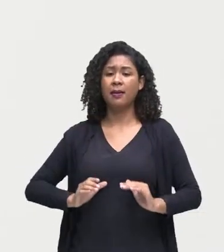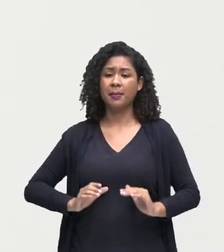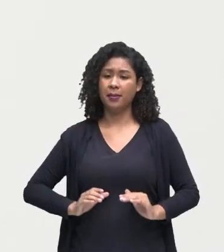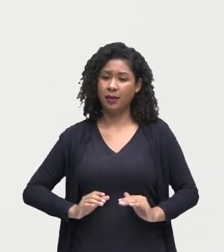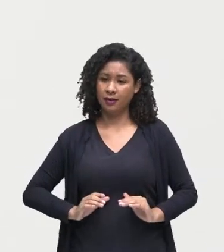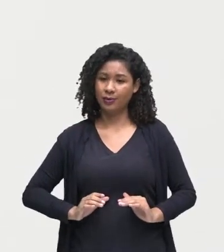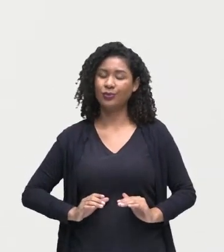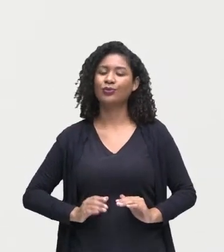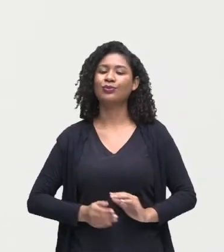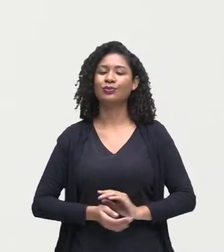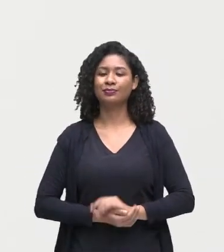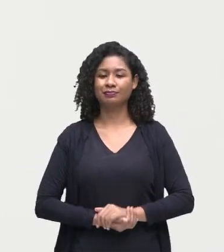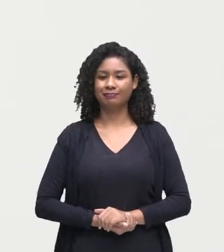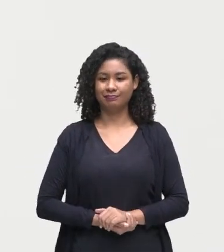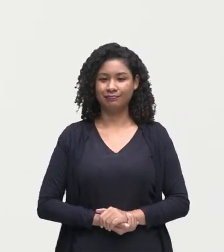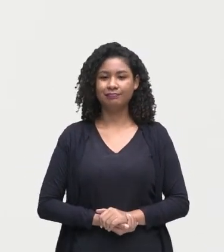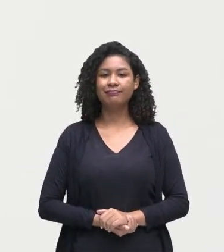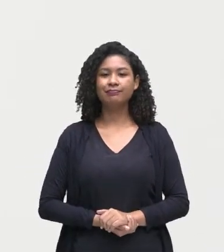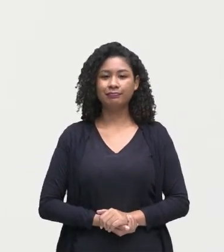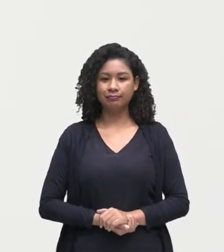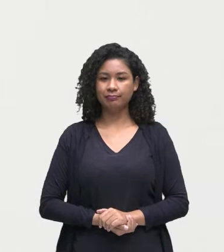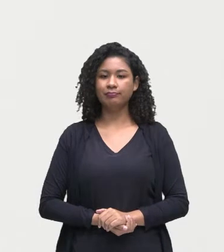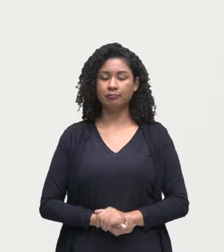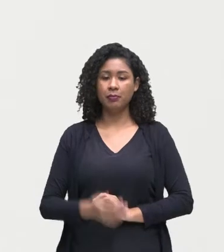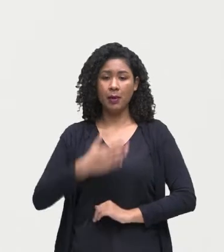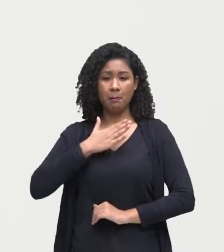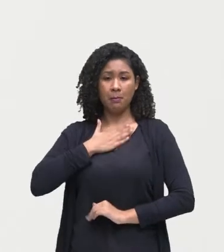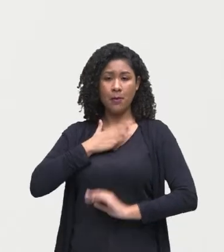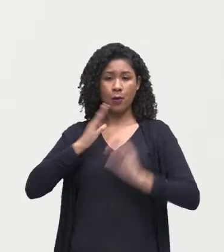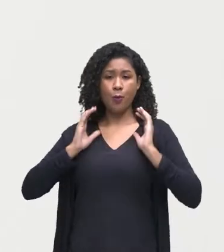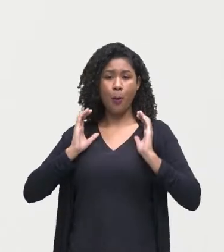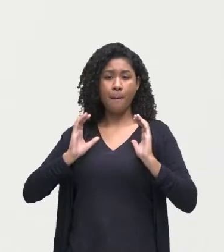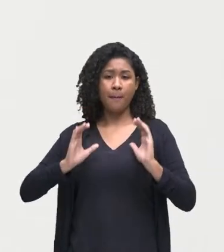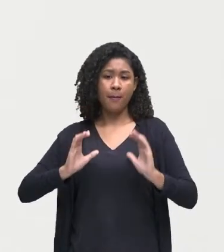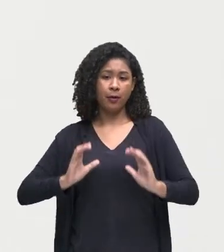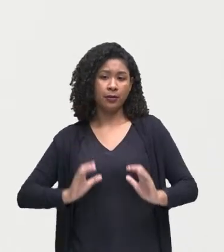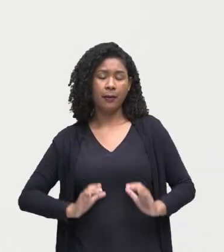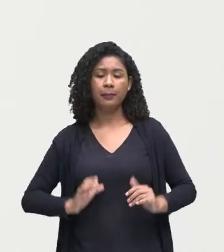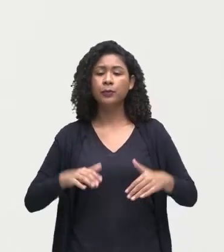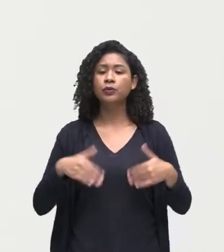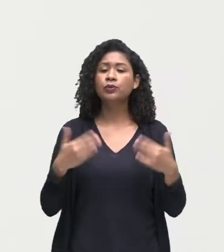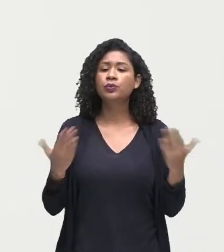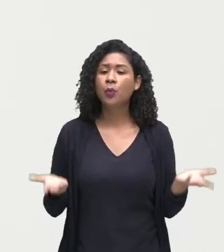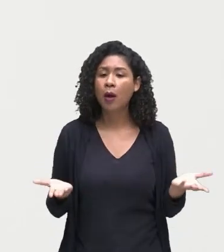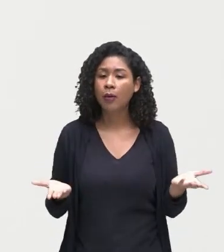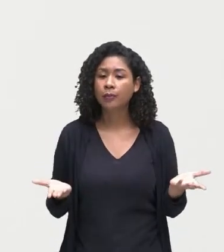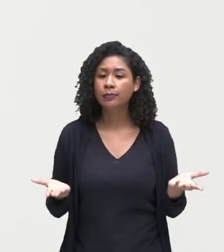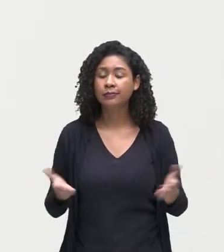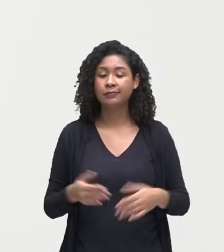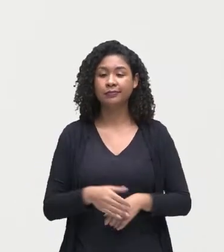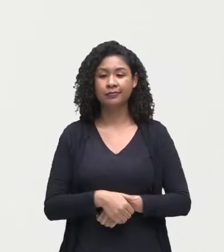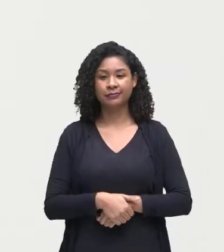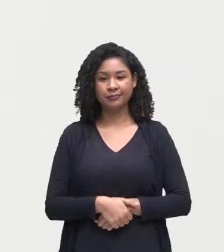da vida, né? Qual é a minha postura diante da vida, né?